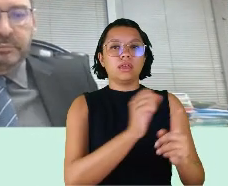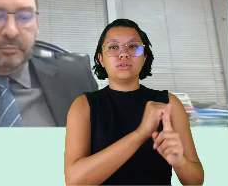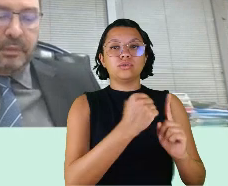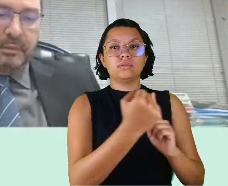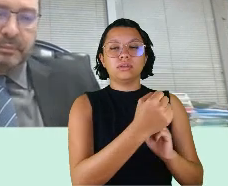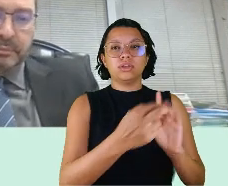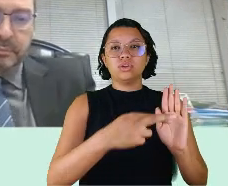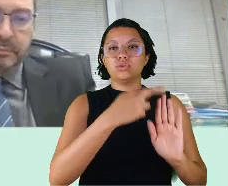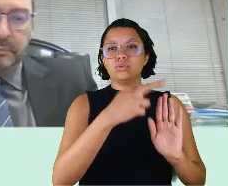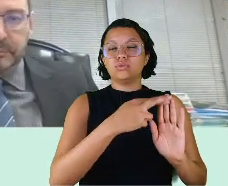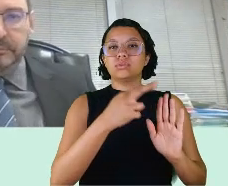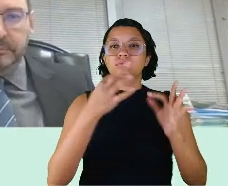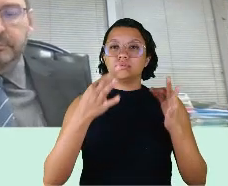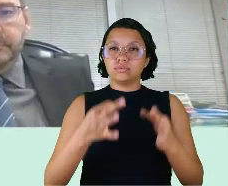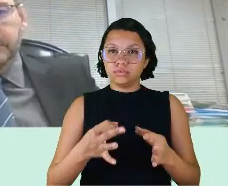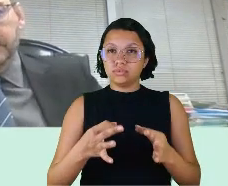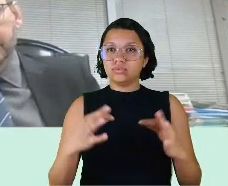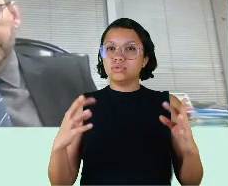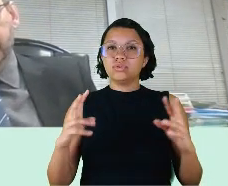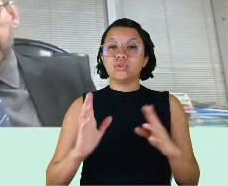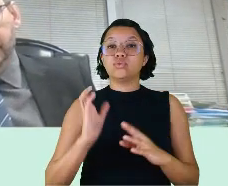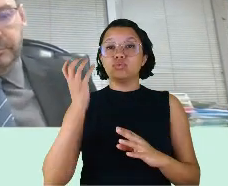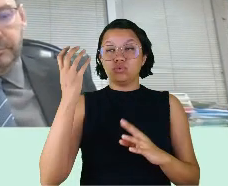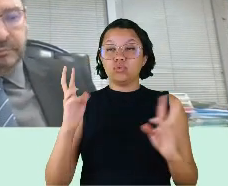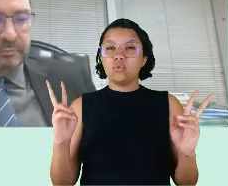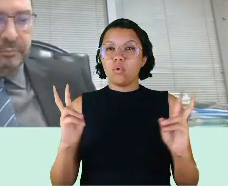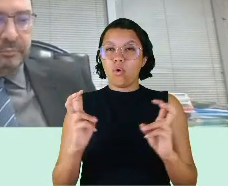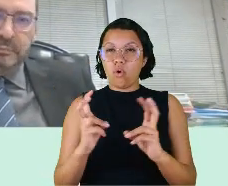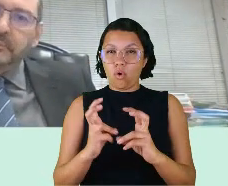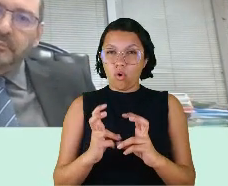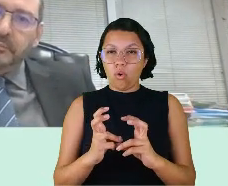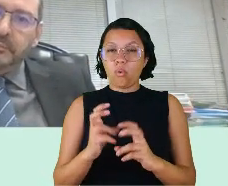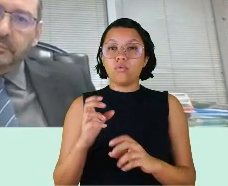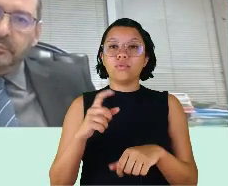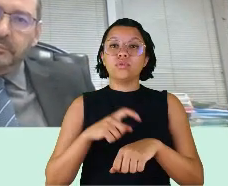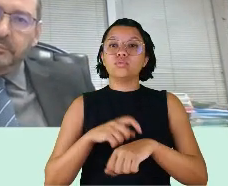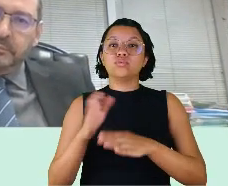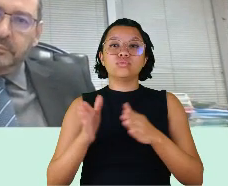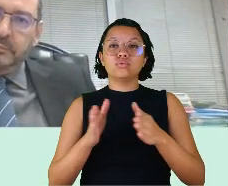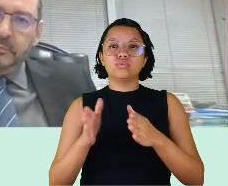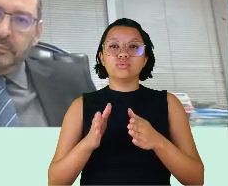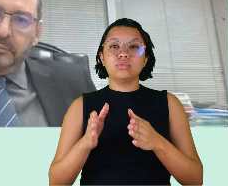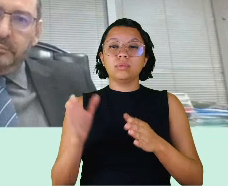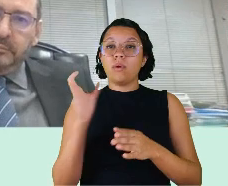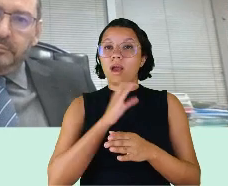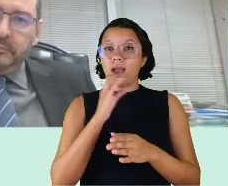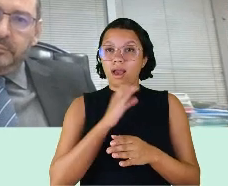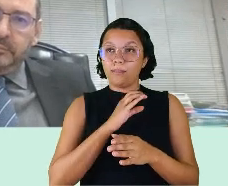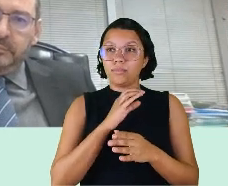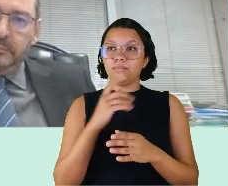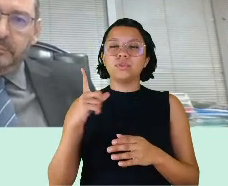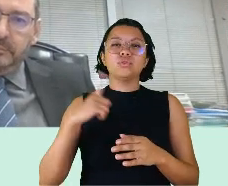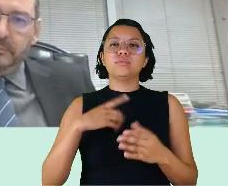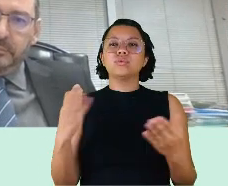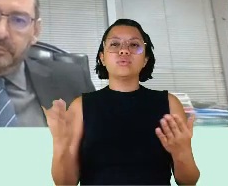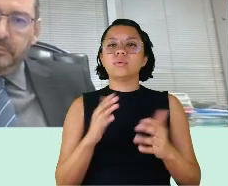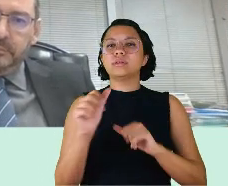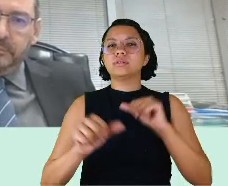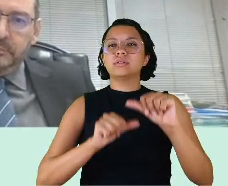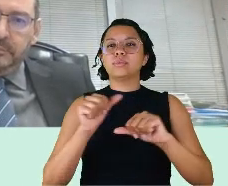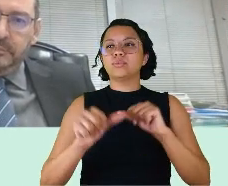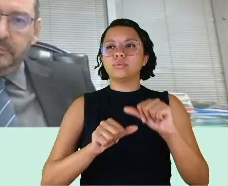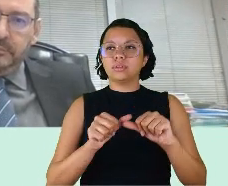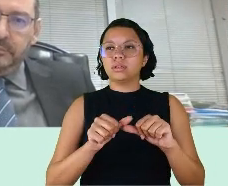sociedade a resolução efetiva dos conflitos em tempo célere, né? E nós tivemos, com essa